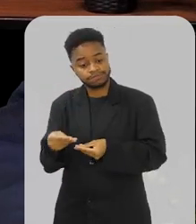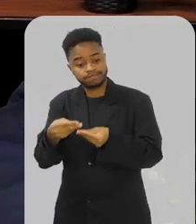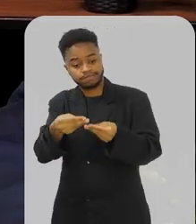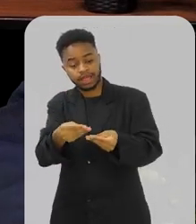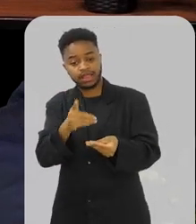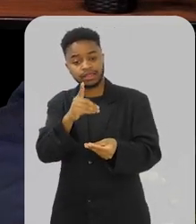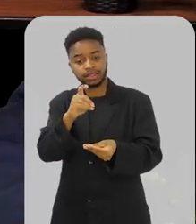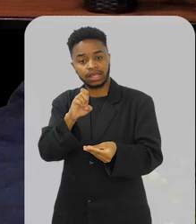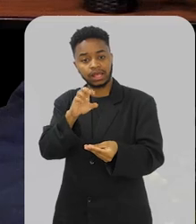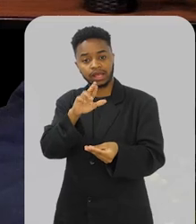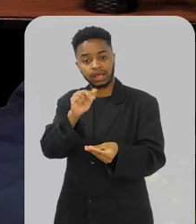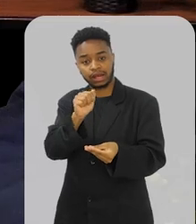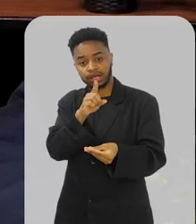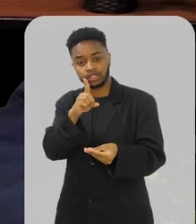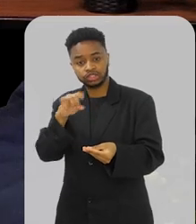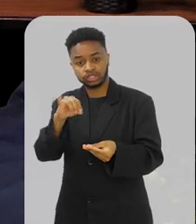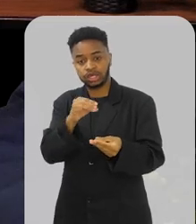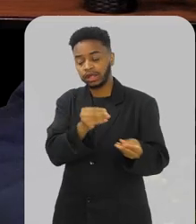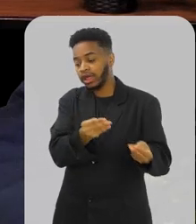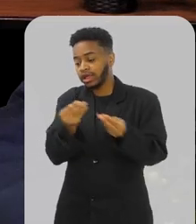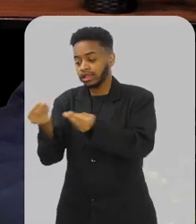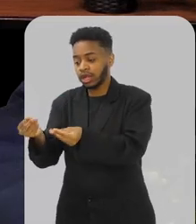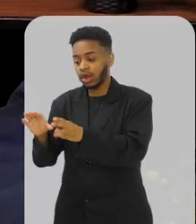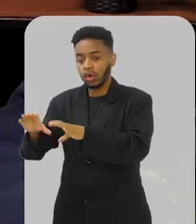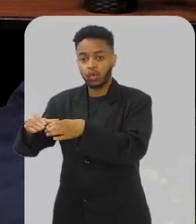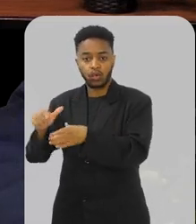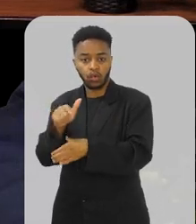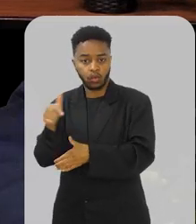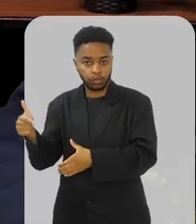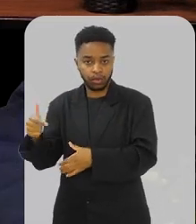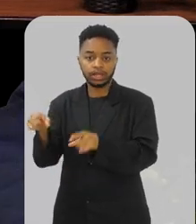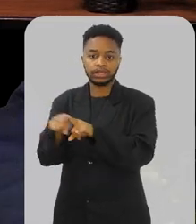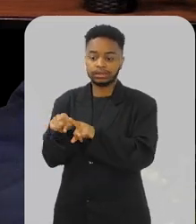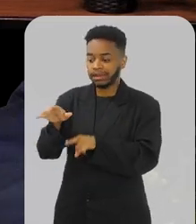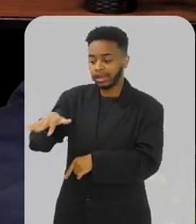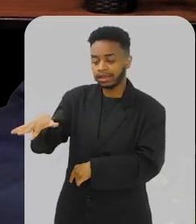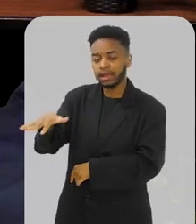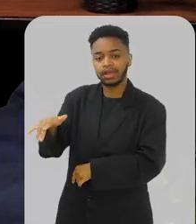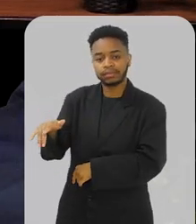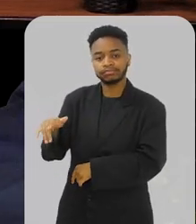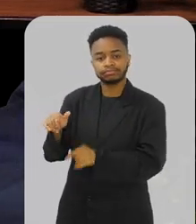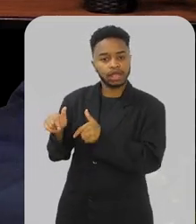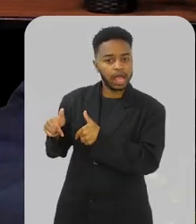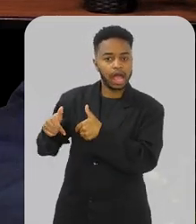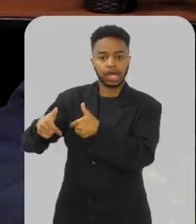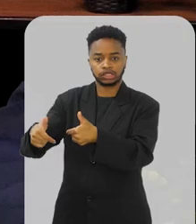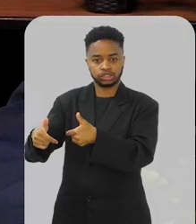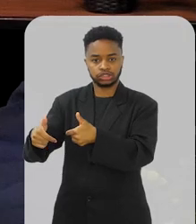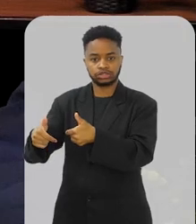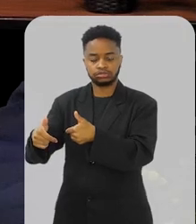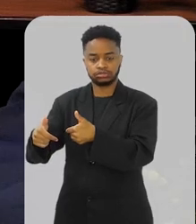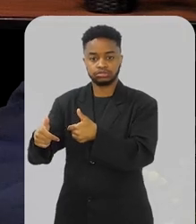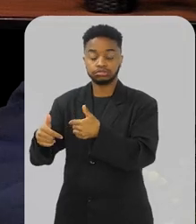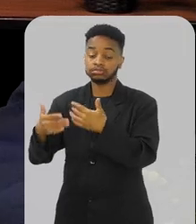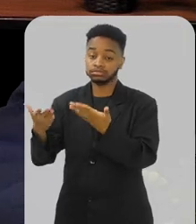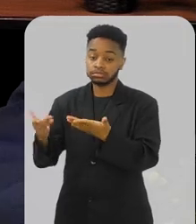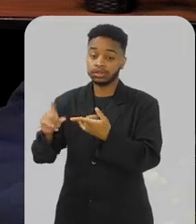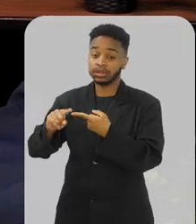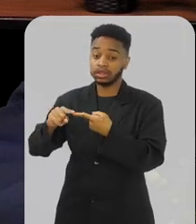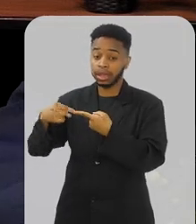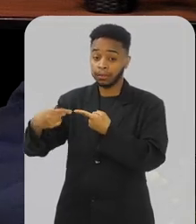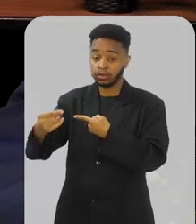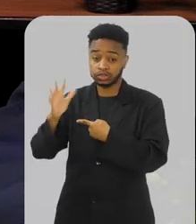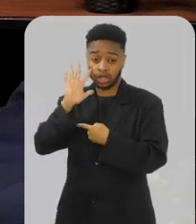da DECRAD para ir para o GECRIM. No GECRIM vão se tomar todas as atitudes e dali, quando